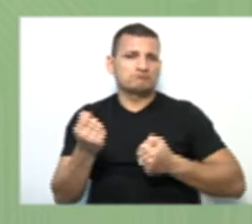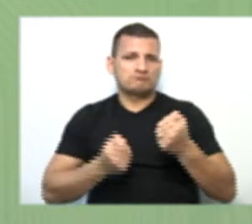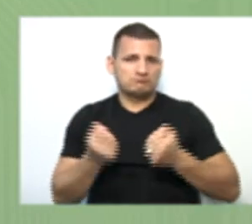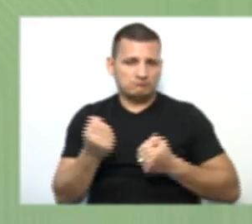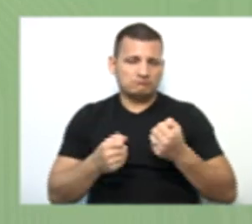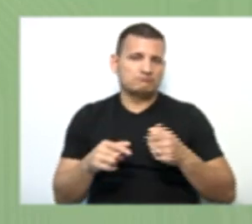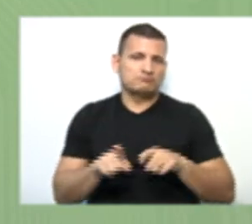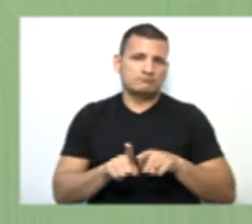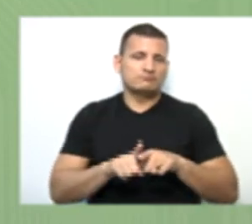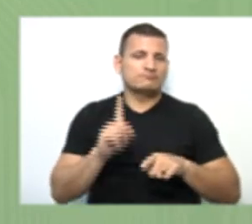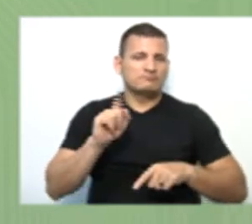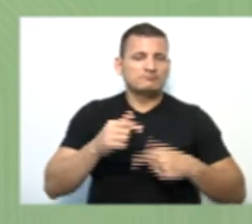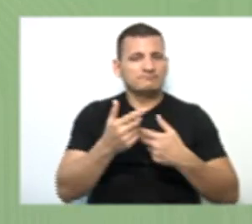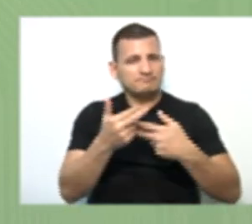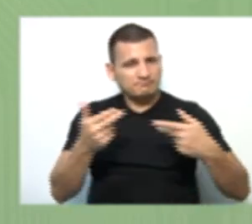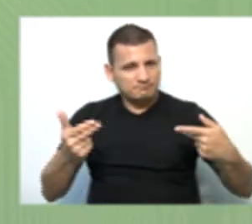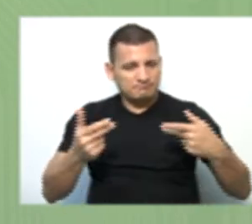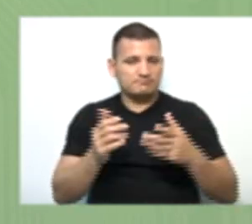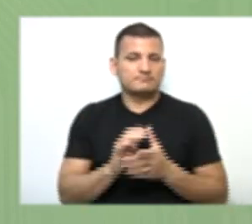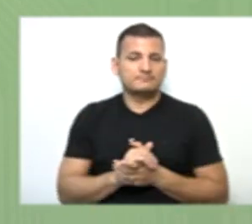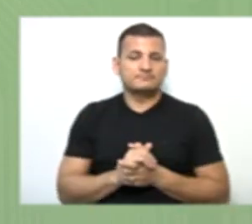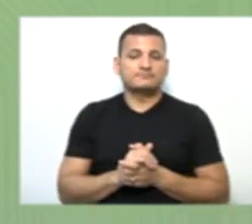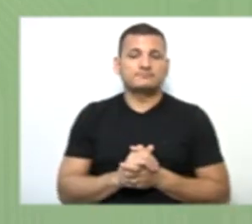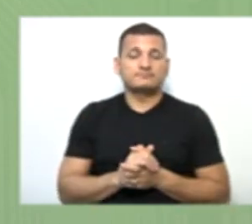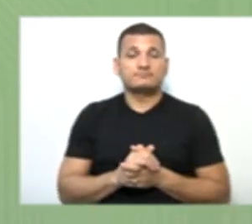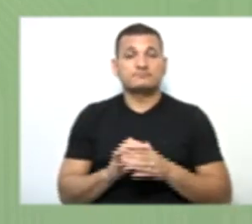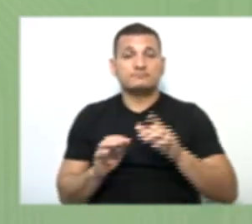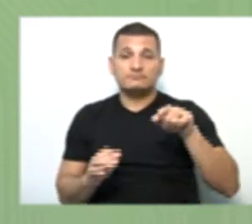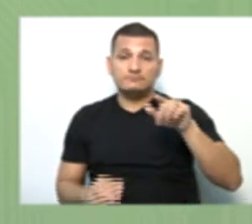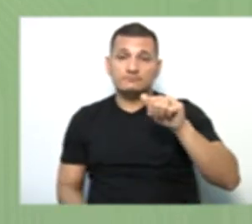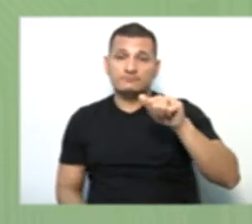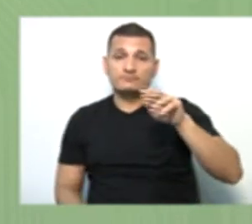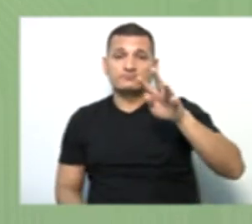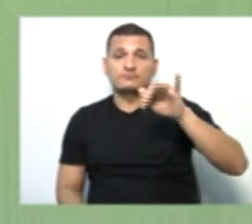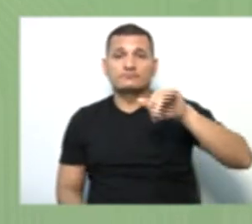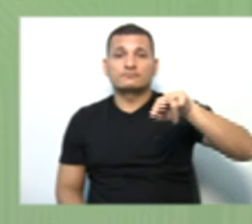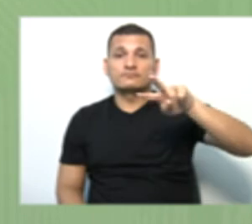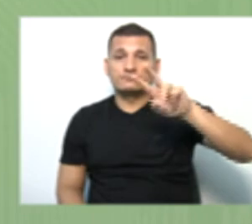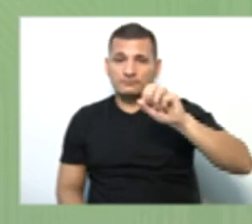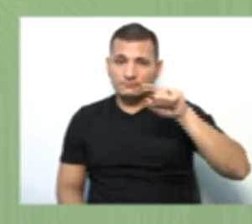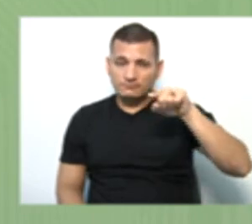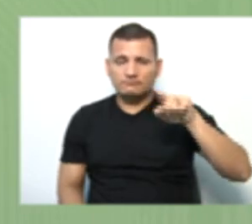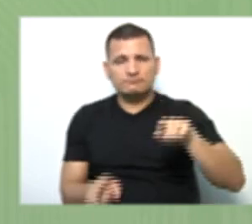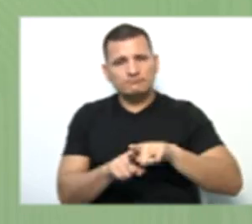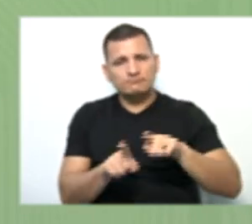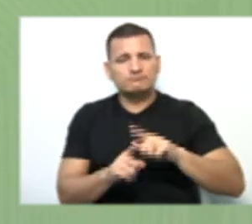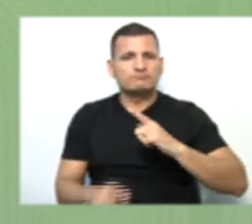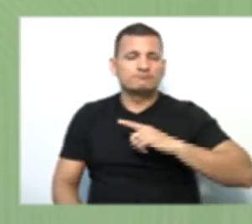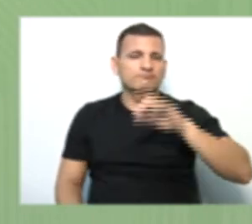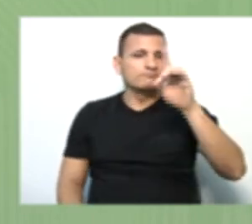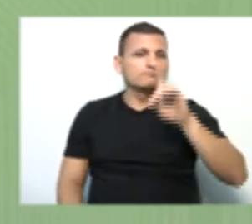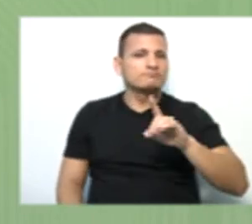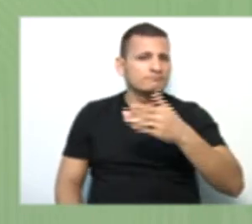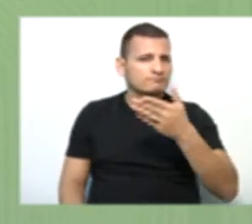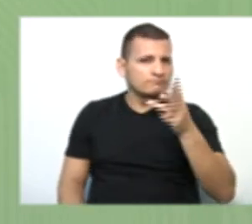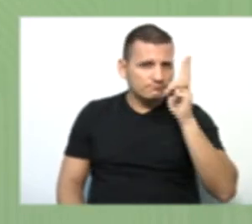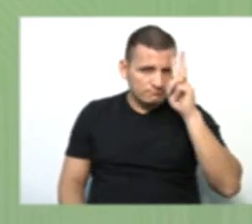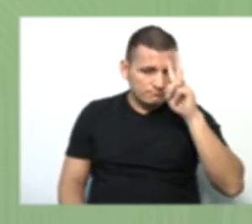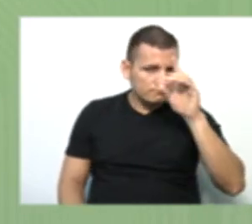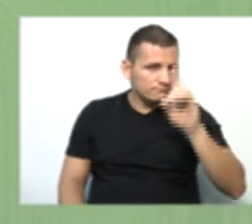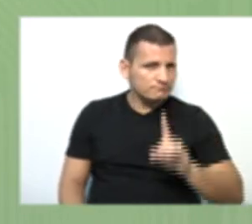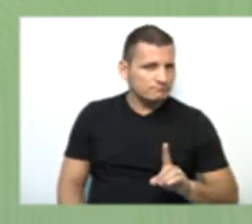esse tratorzinho aí é o veículo. Mas o ativo também tem a parte dos direitos. Quem lembra o que são direitos do